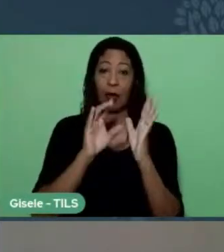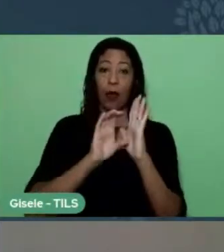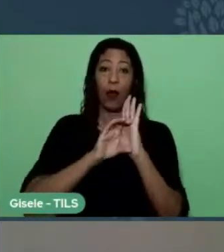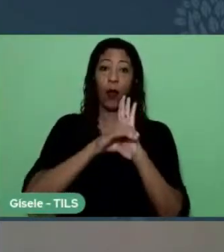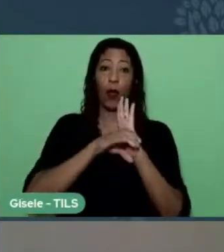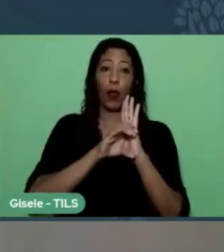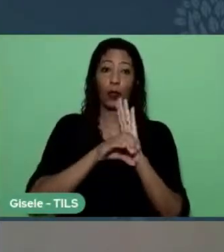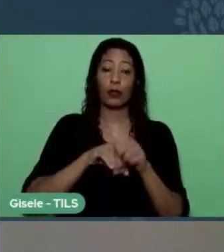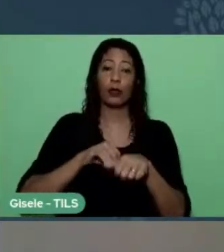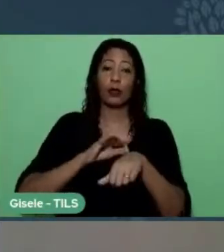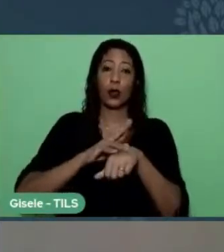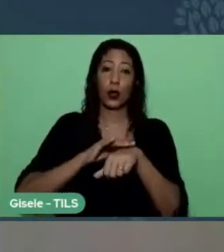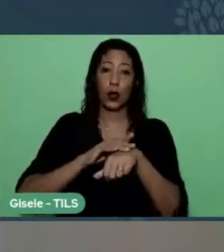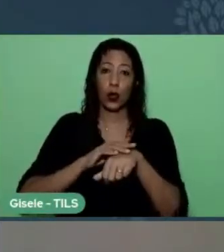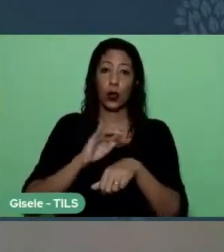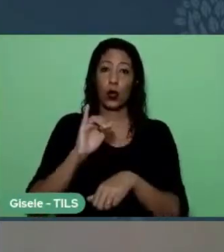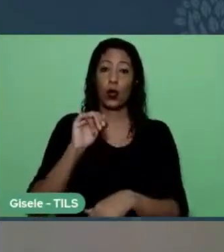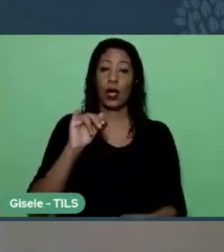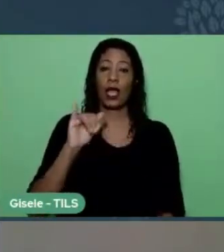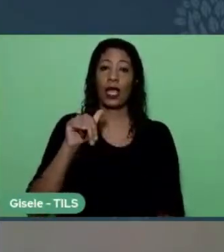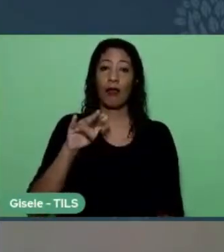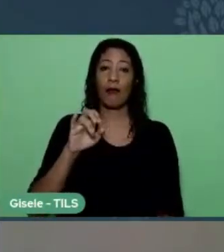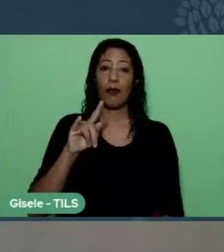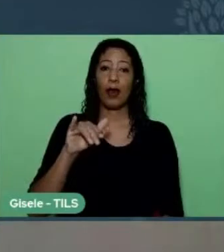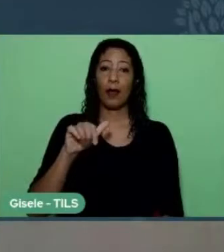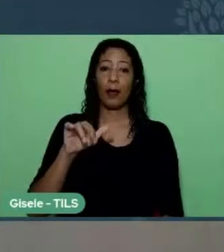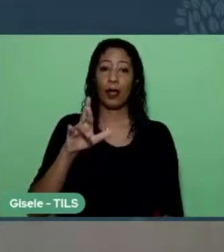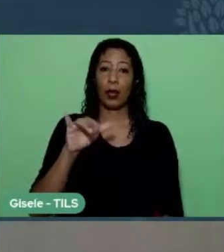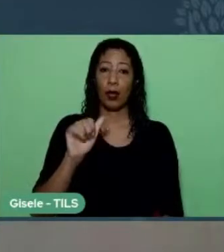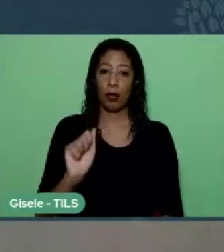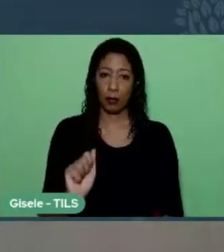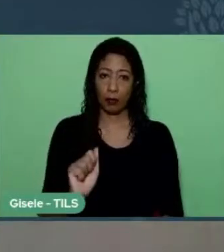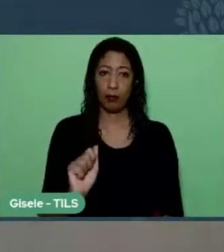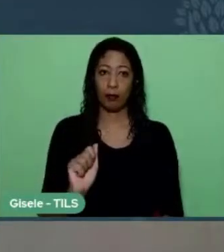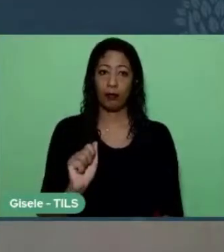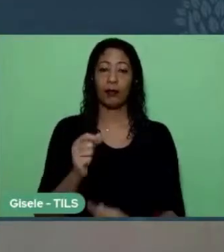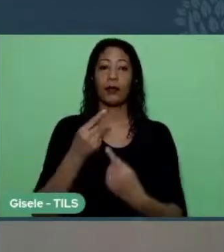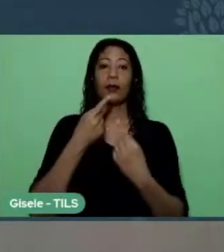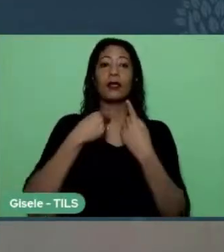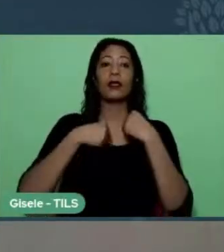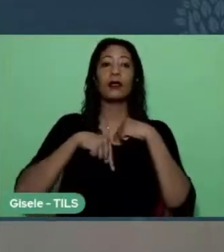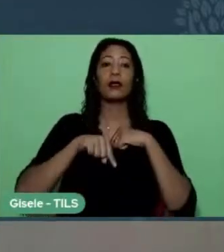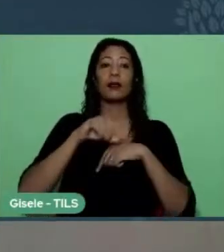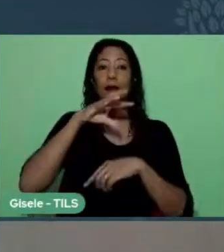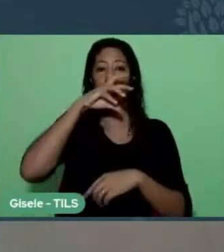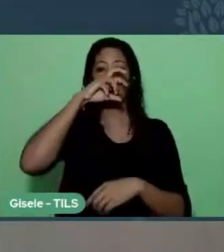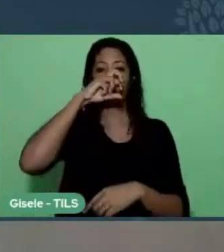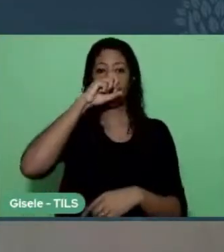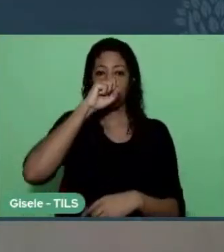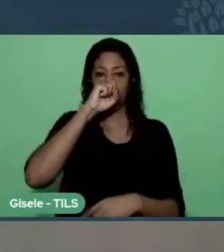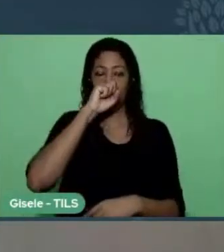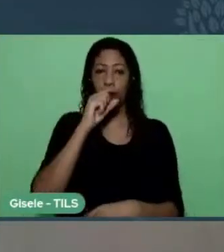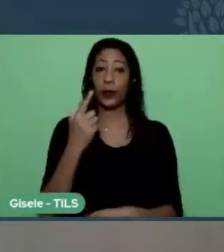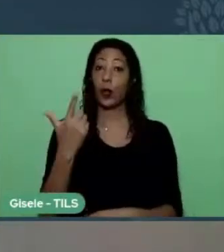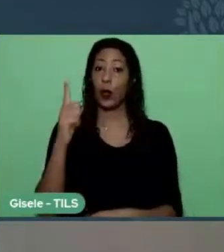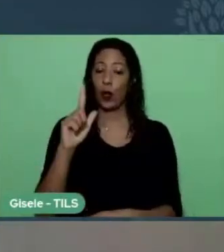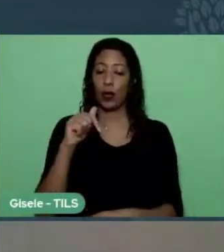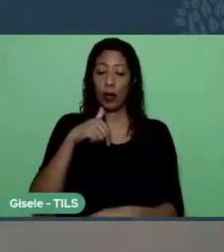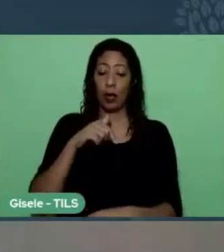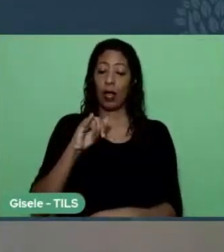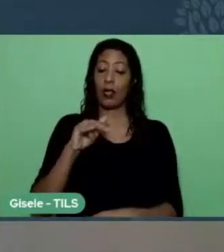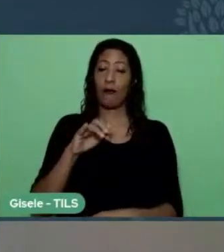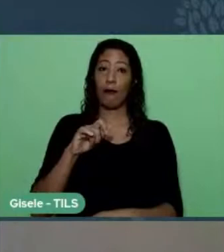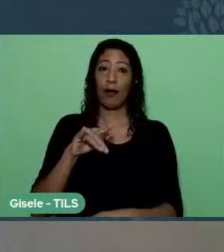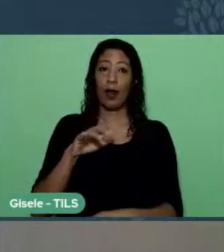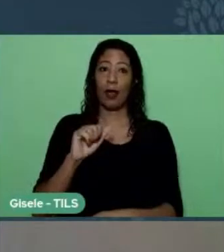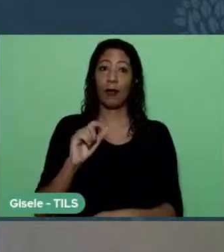doença inflamatória das vias aéreas. E a outra coisa é que esta inflamação leva ao que